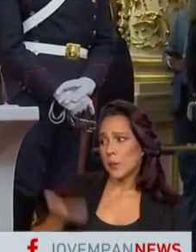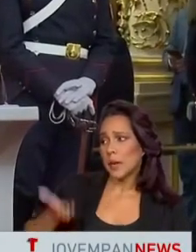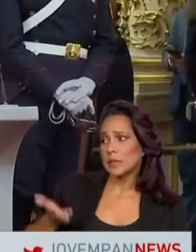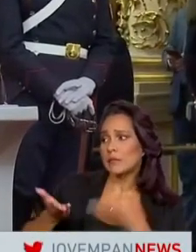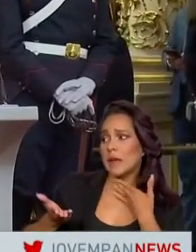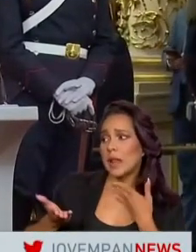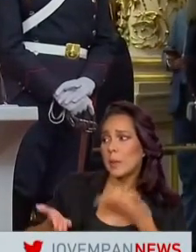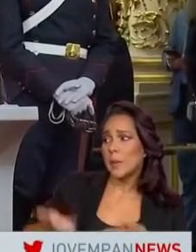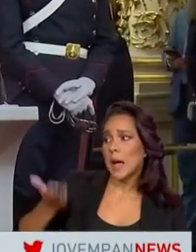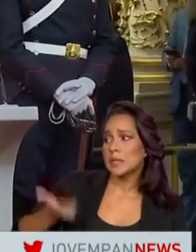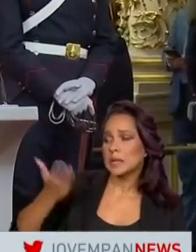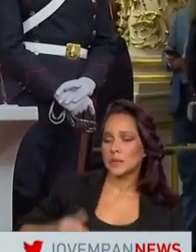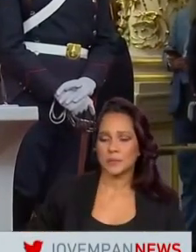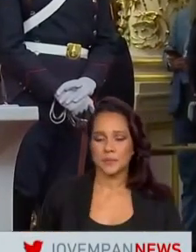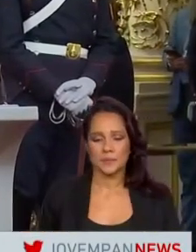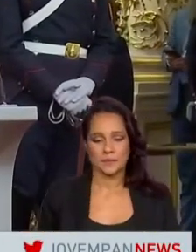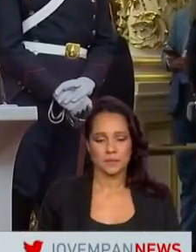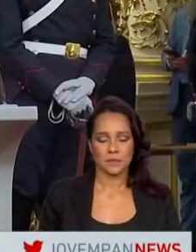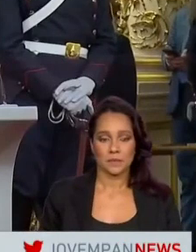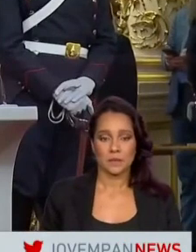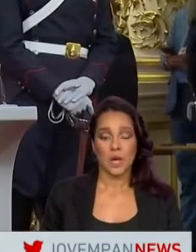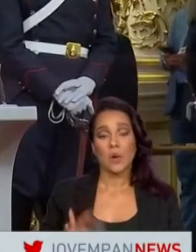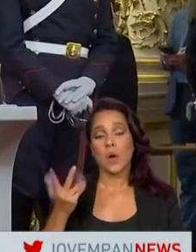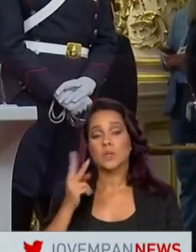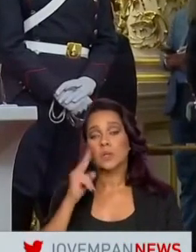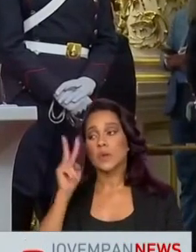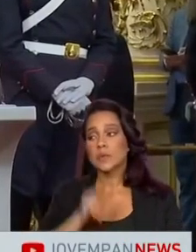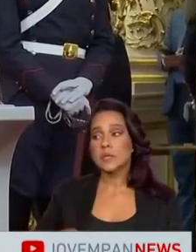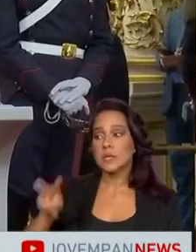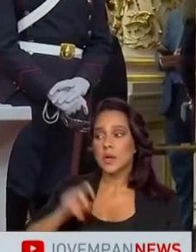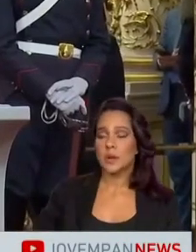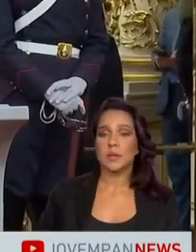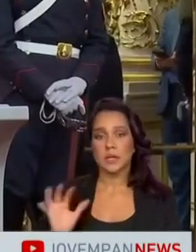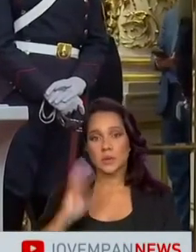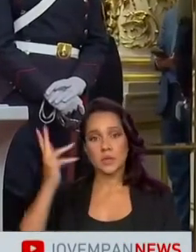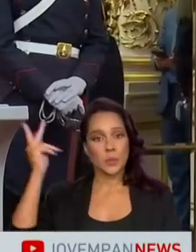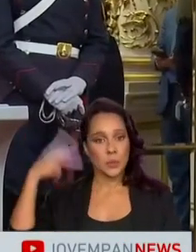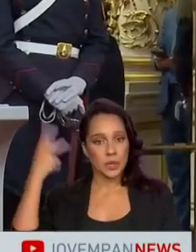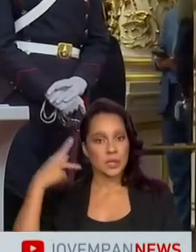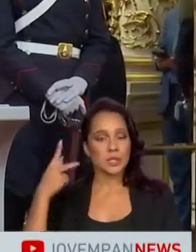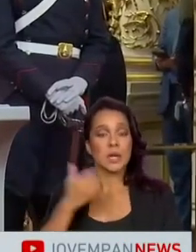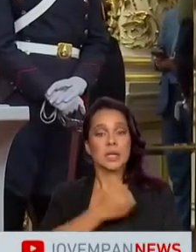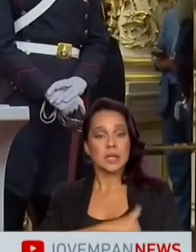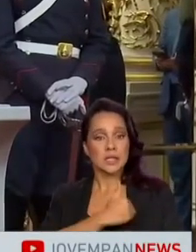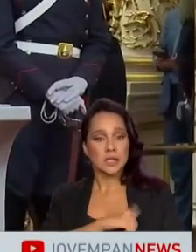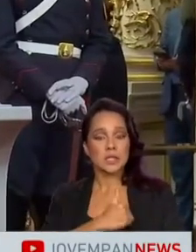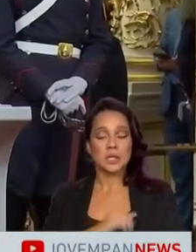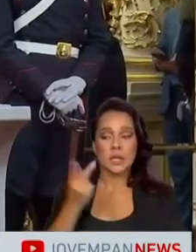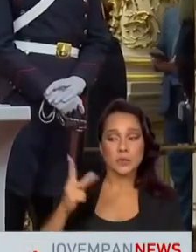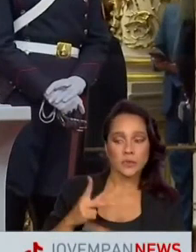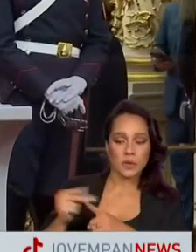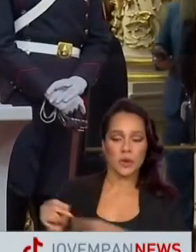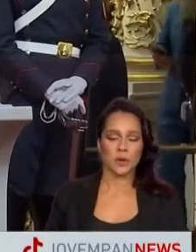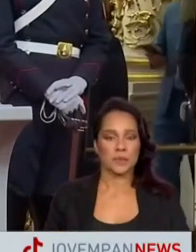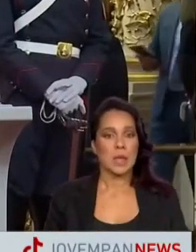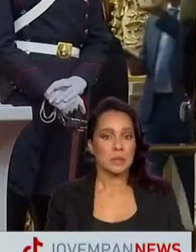tentando. A situação, os senhores, a sua visão sobre a situação política argentina a partir da sua vitória